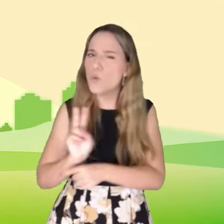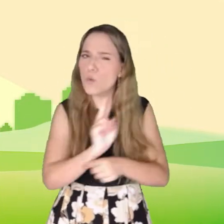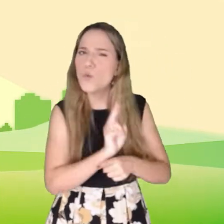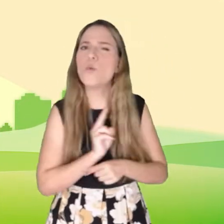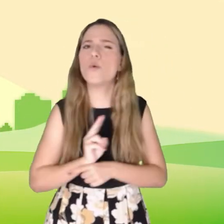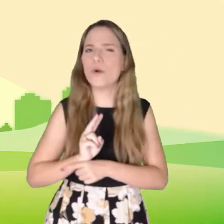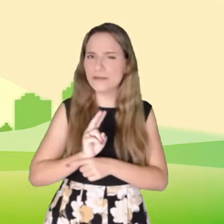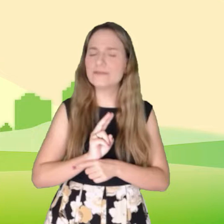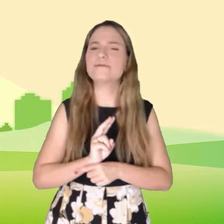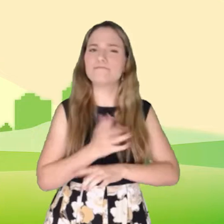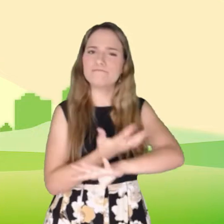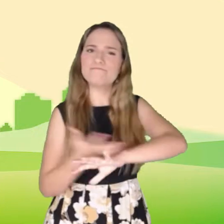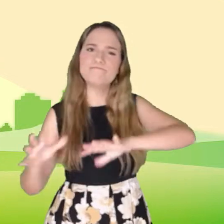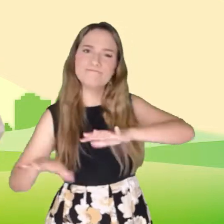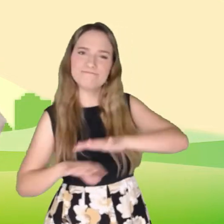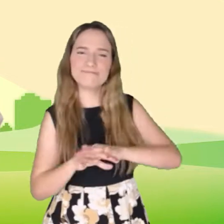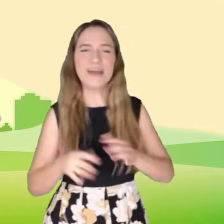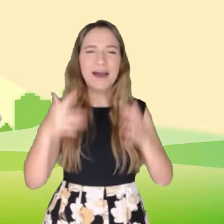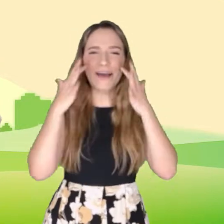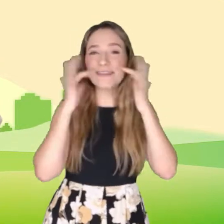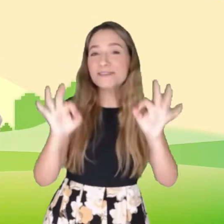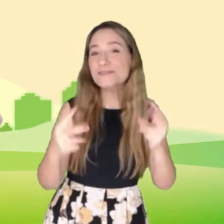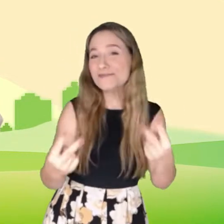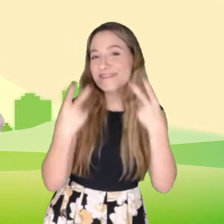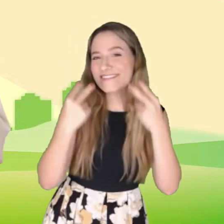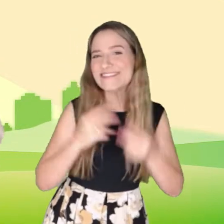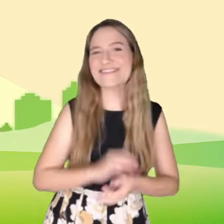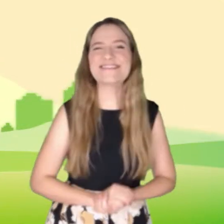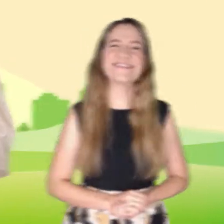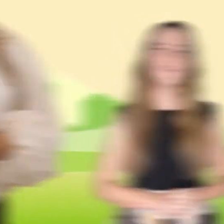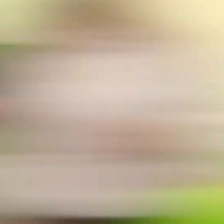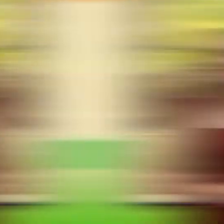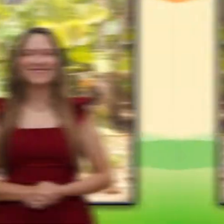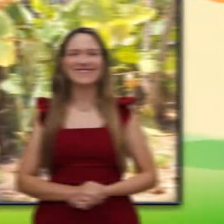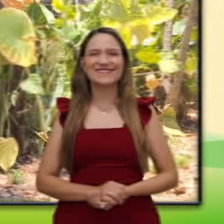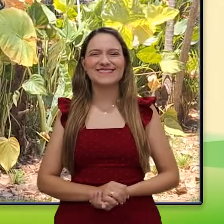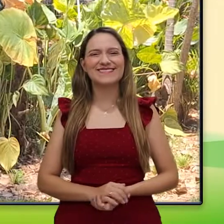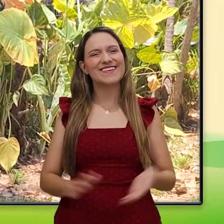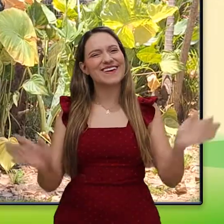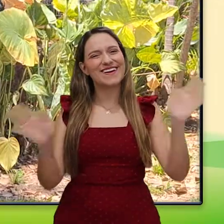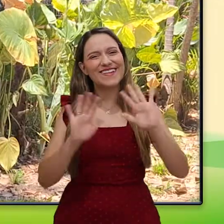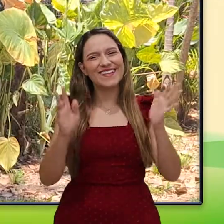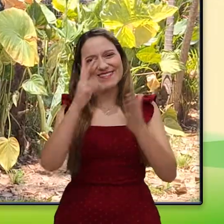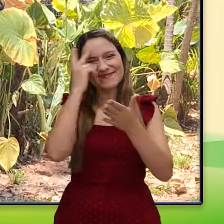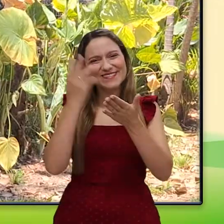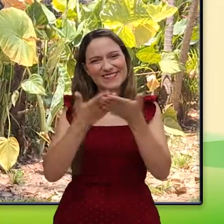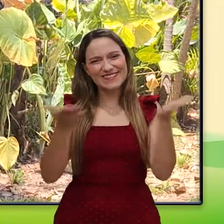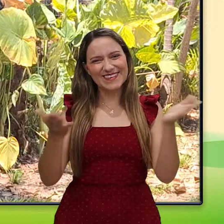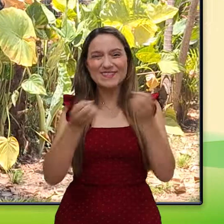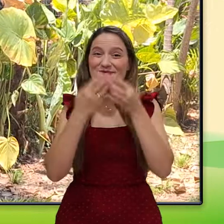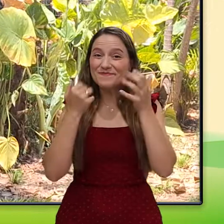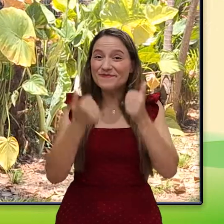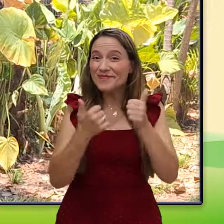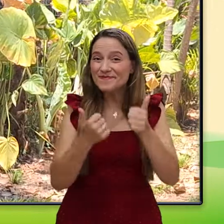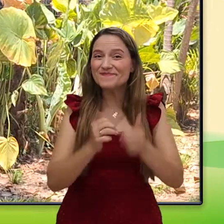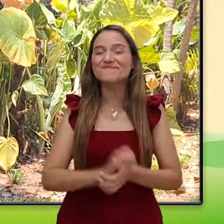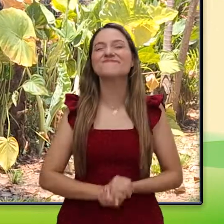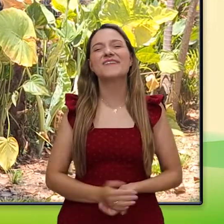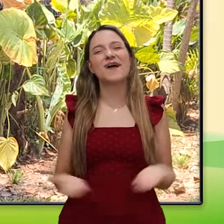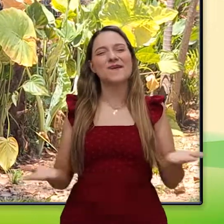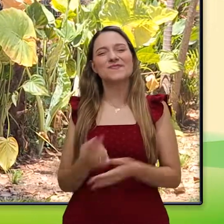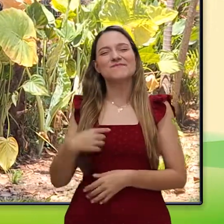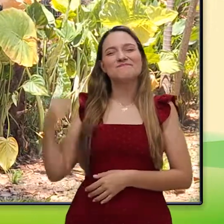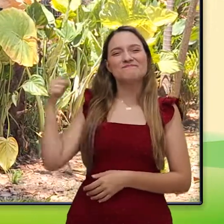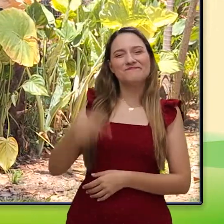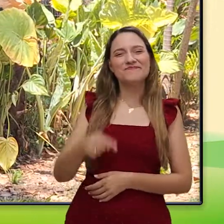animais para os ecossistemas. Se liga aí mesmo. Olá, pessoal, tudo bem? Estamos